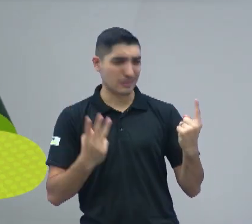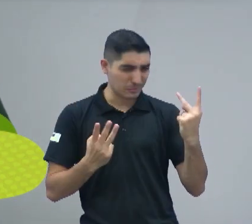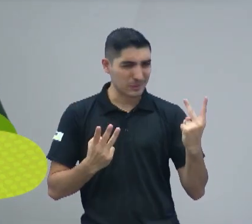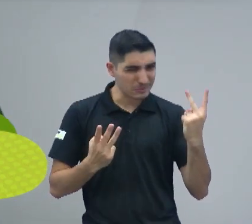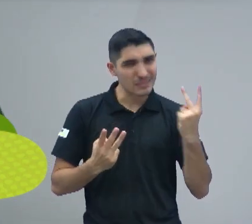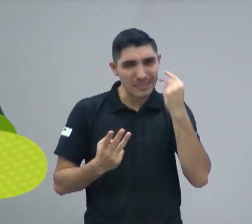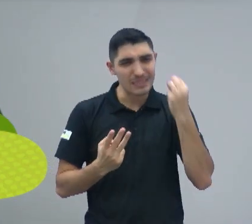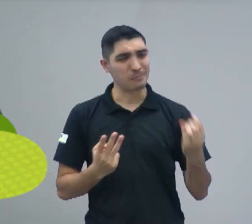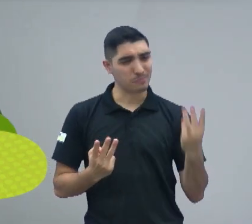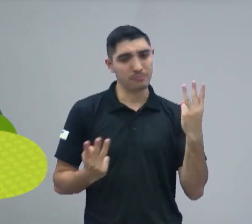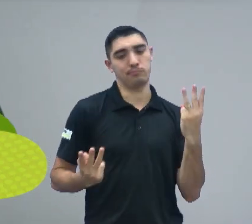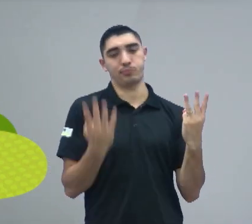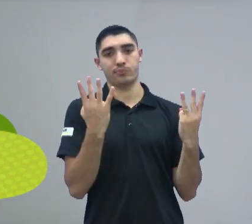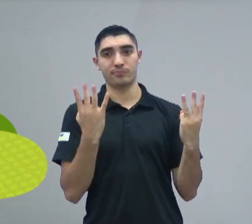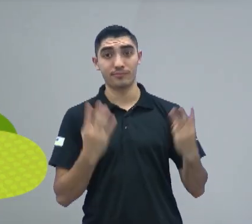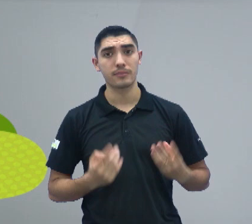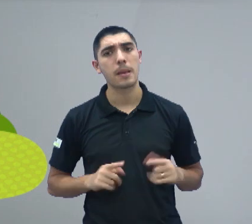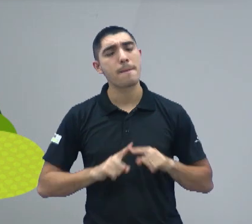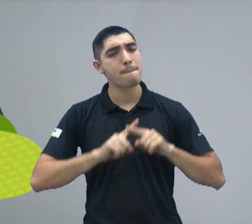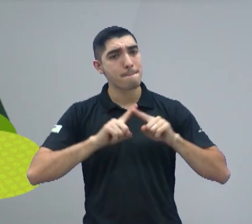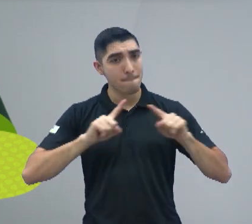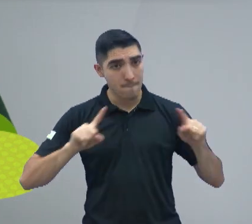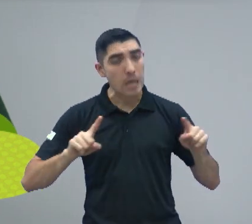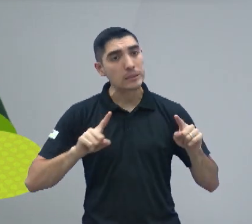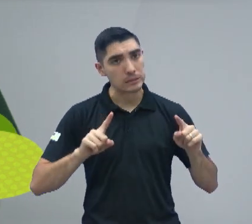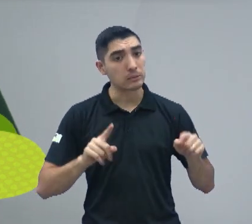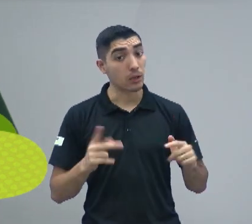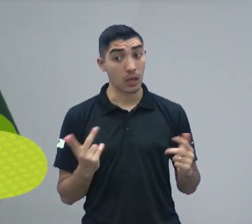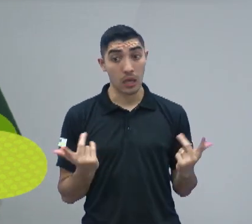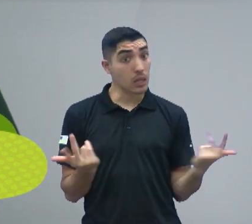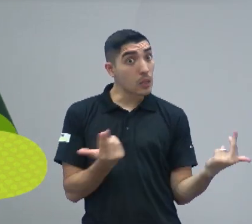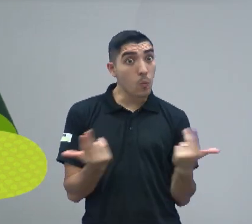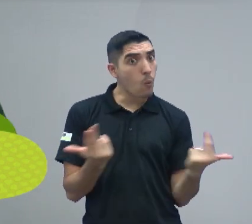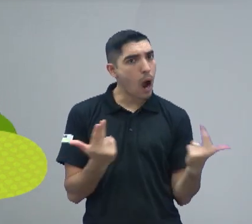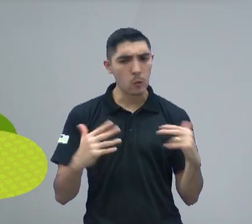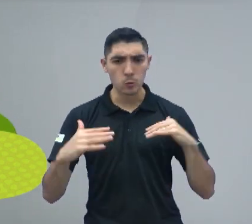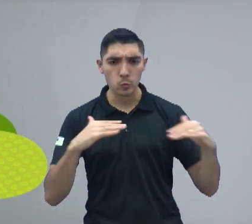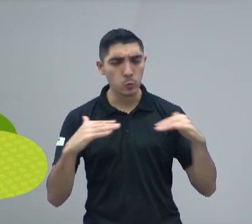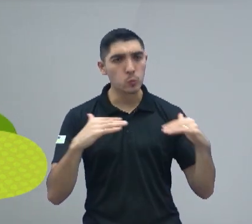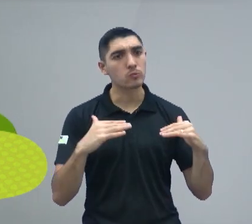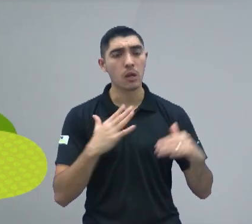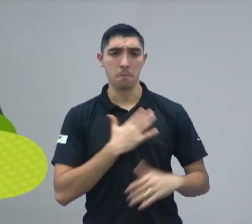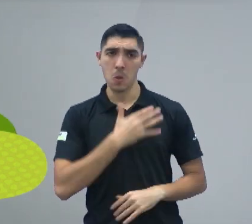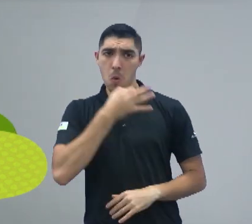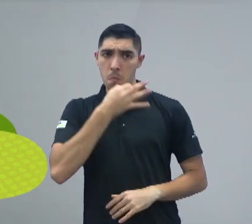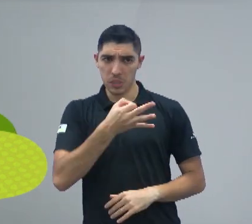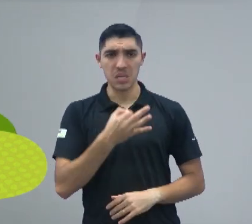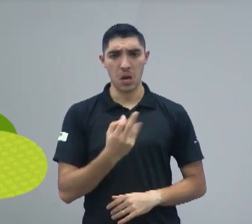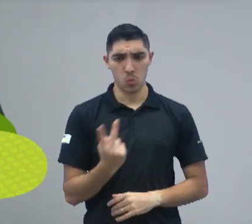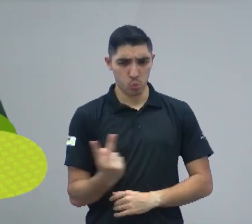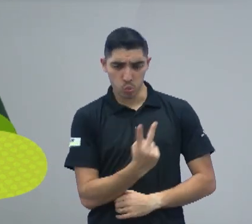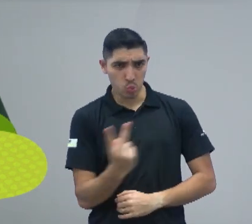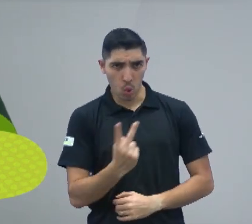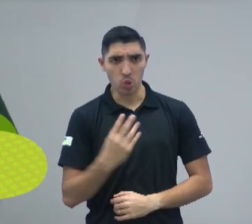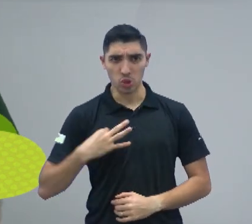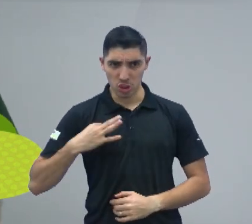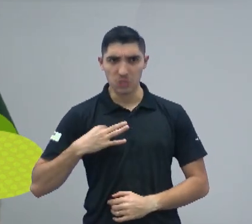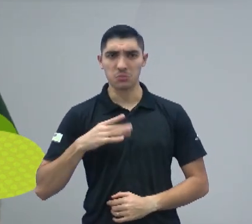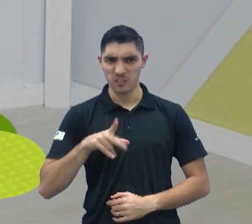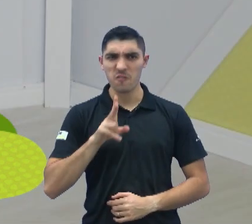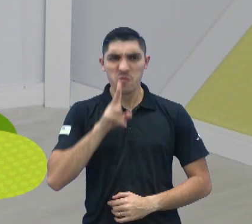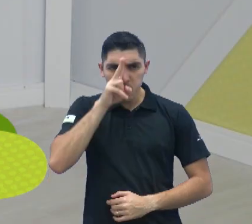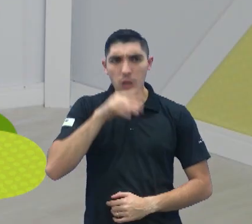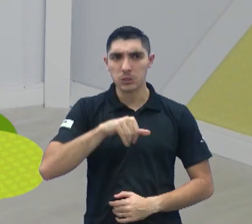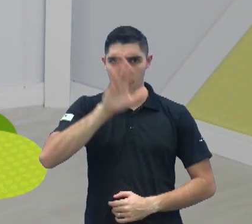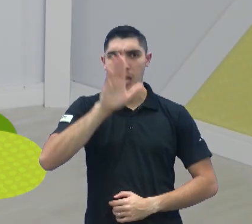certo, mas fica o nível de competitividade, né? Na minha concepção, essas duas equipes aí têm tudo para poder ir longe dentro desse torneio.